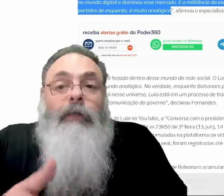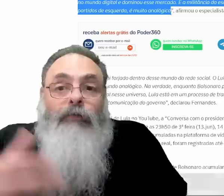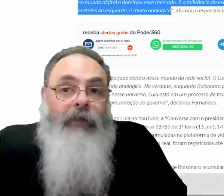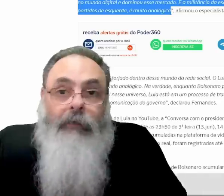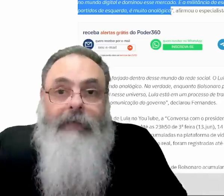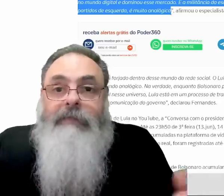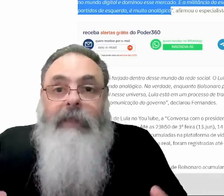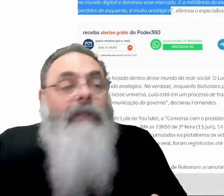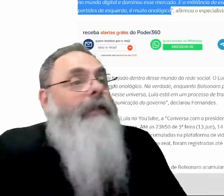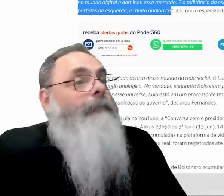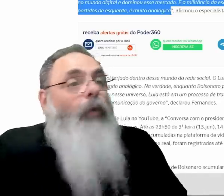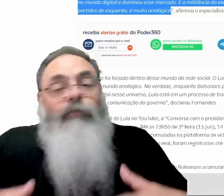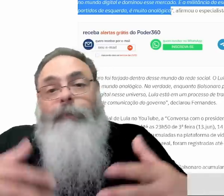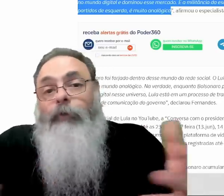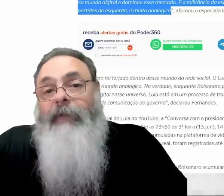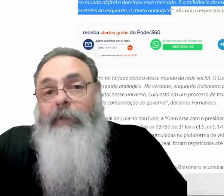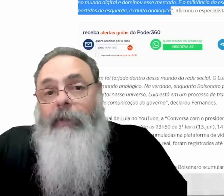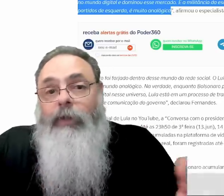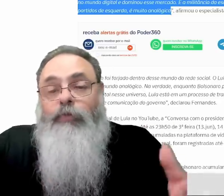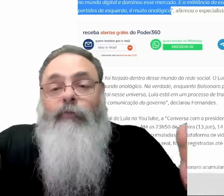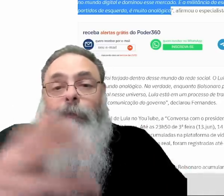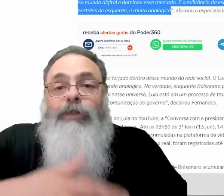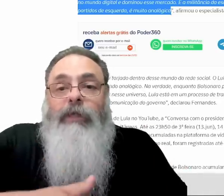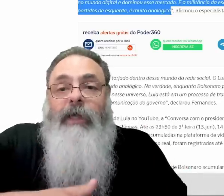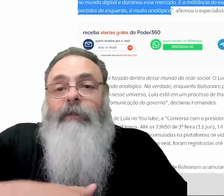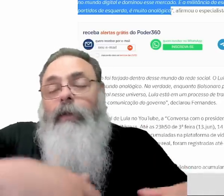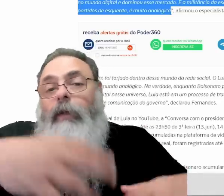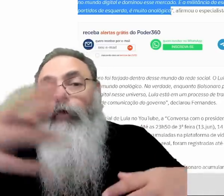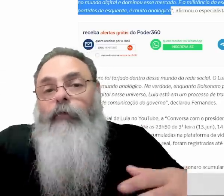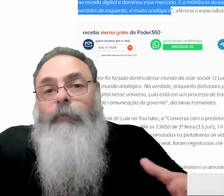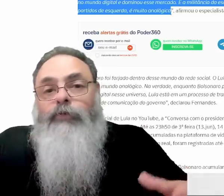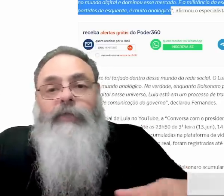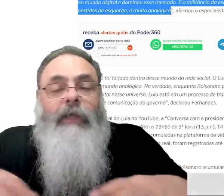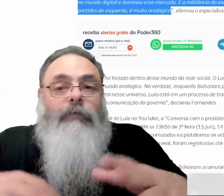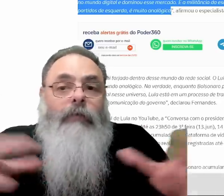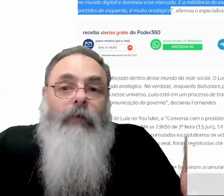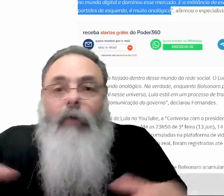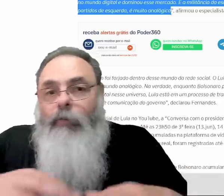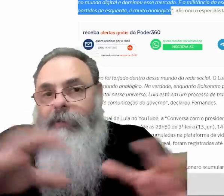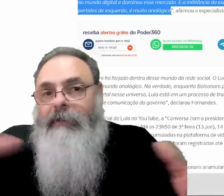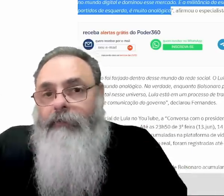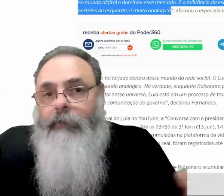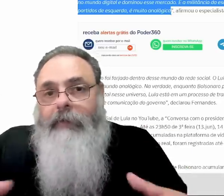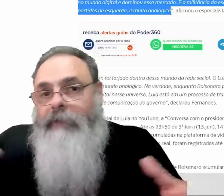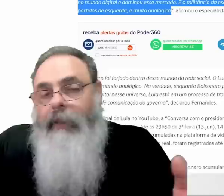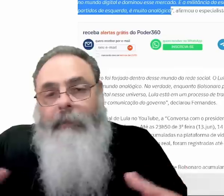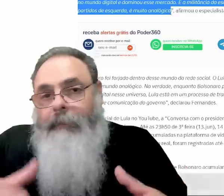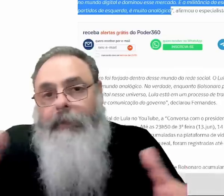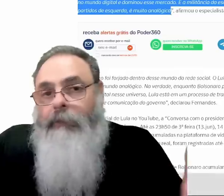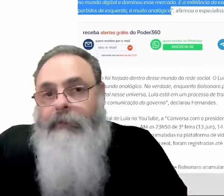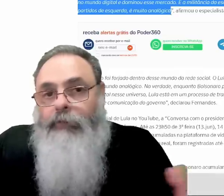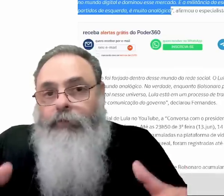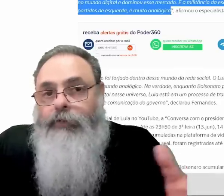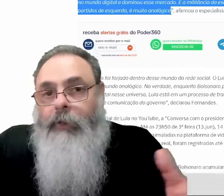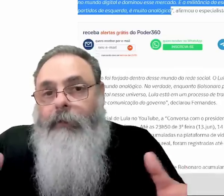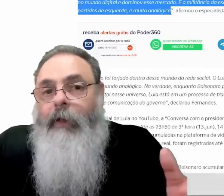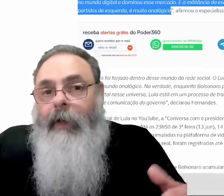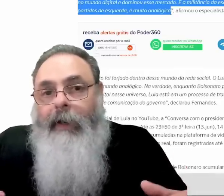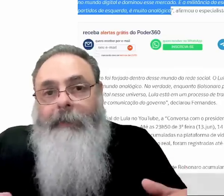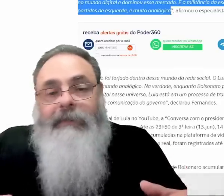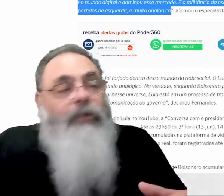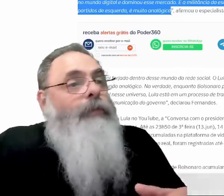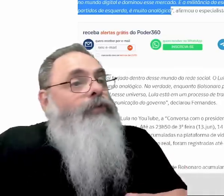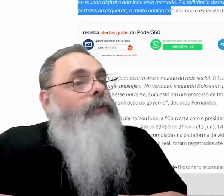não ficam na esquerda né ou vem pro libertarianismo vão para a direita ou vão para o centro ou algumas até ficam na esquerda mesmo porque não tem solução